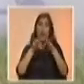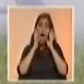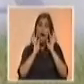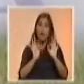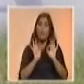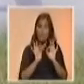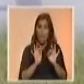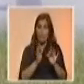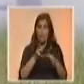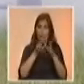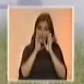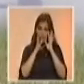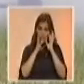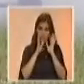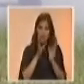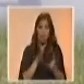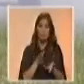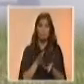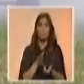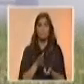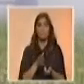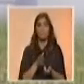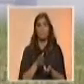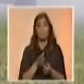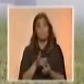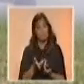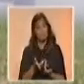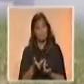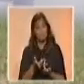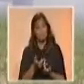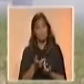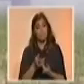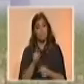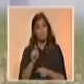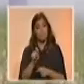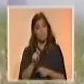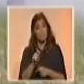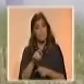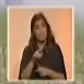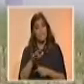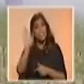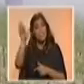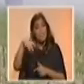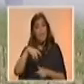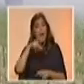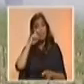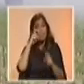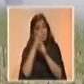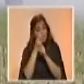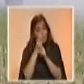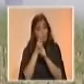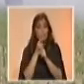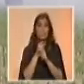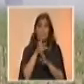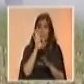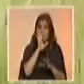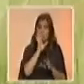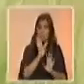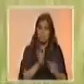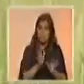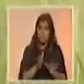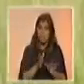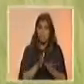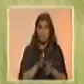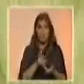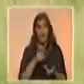chamar a Europol, se necessário, para controlar a cadeia alimentar e